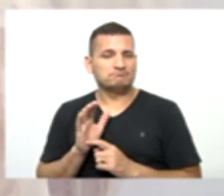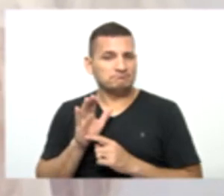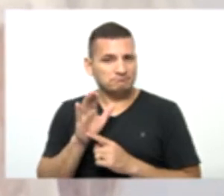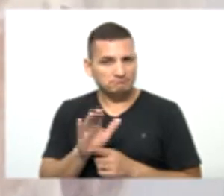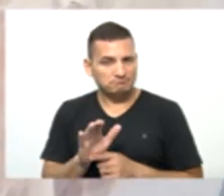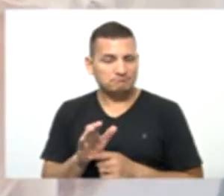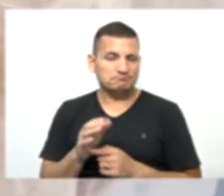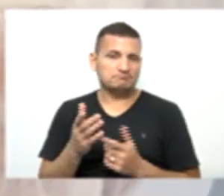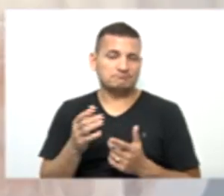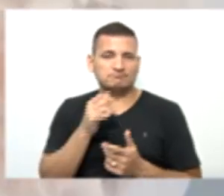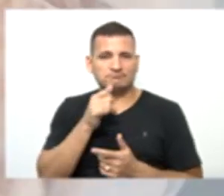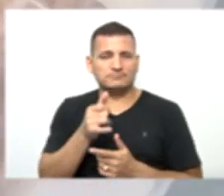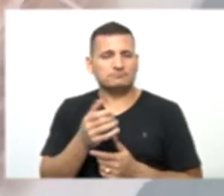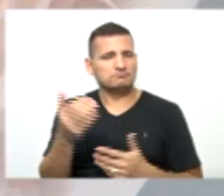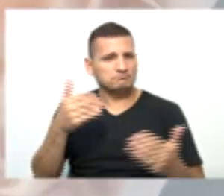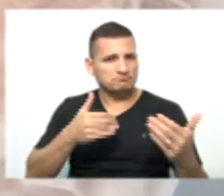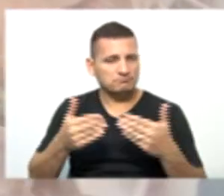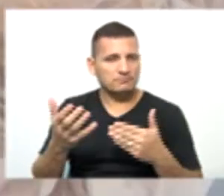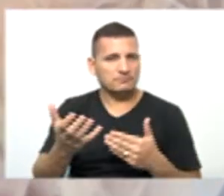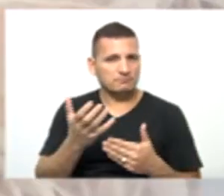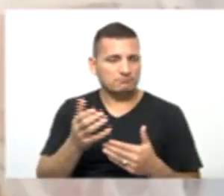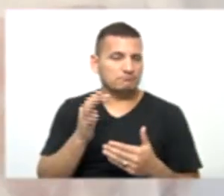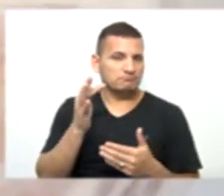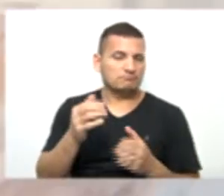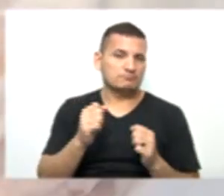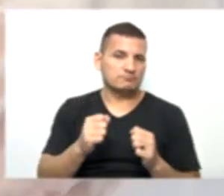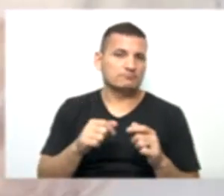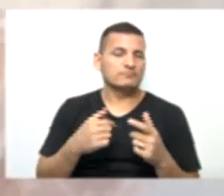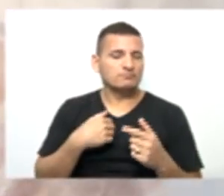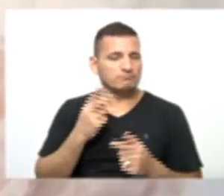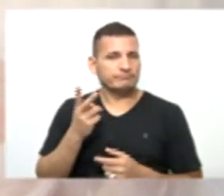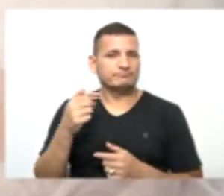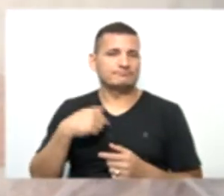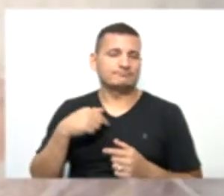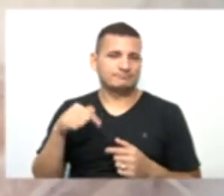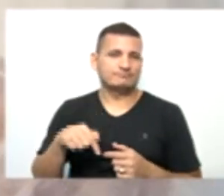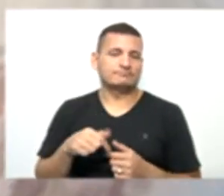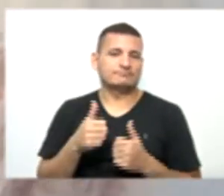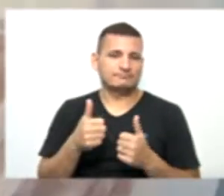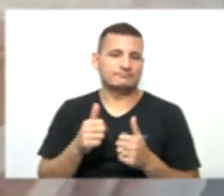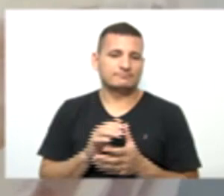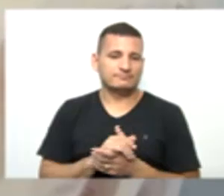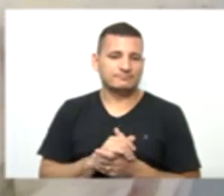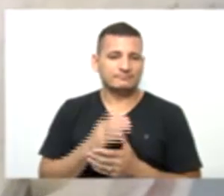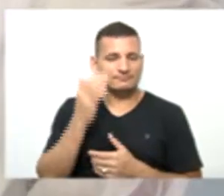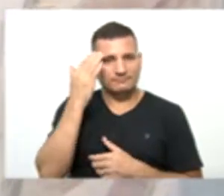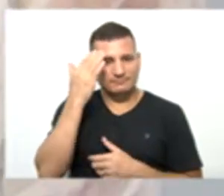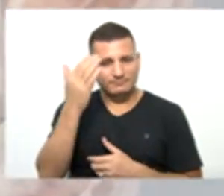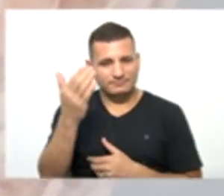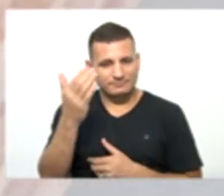estamos aqui, a hora que quiserem fazer uma visita pra gente, eu sempre estou aqui às ordens. Legal. Tá? Obrigada. Prazer.